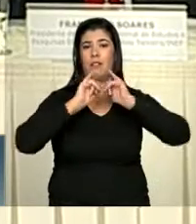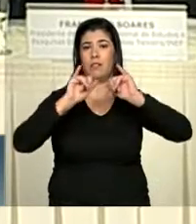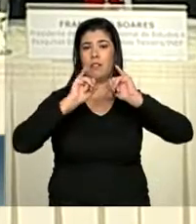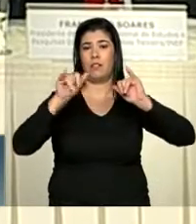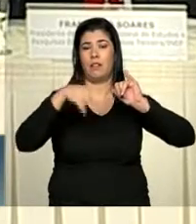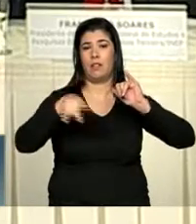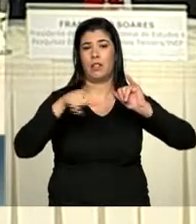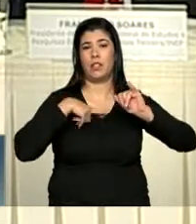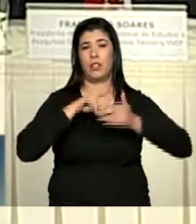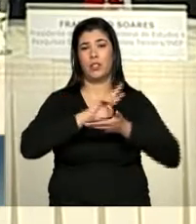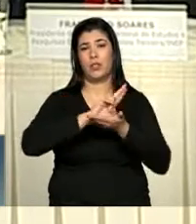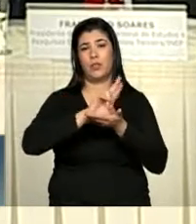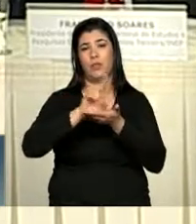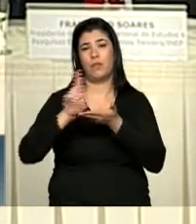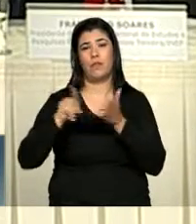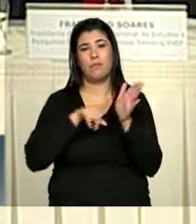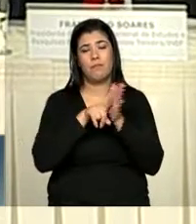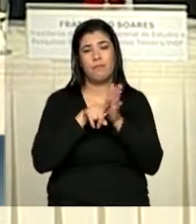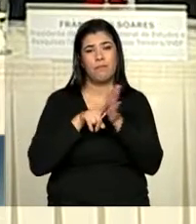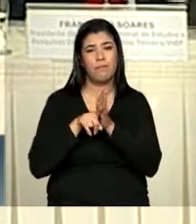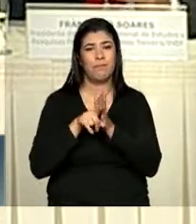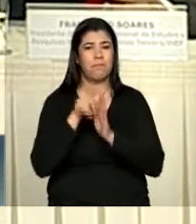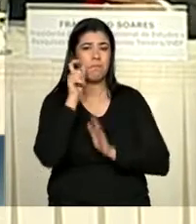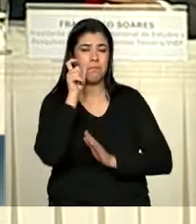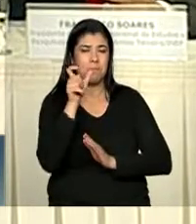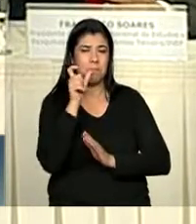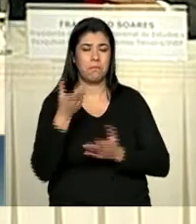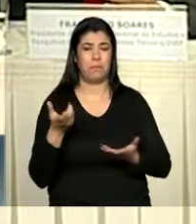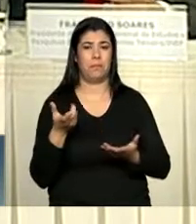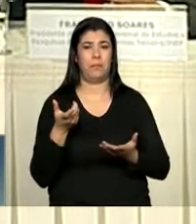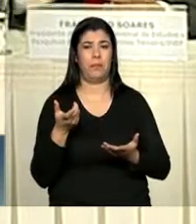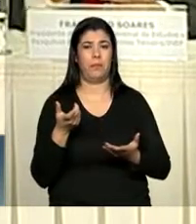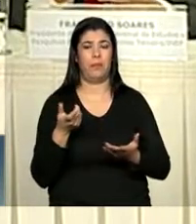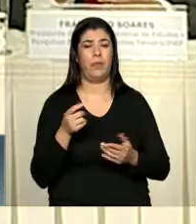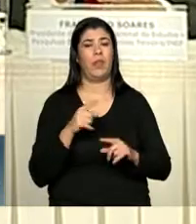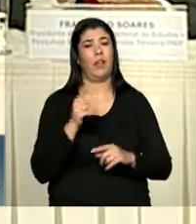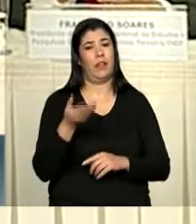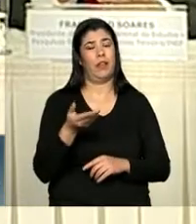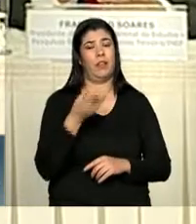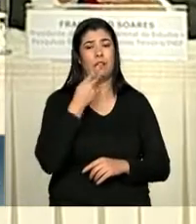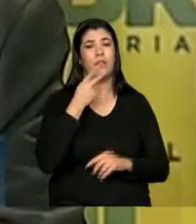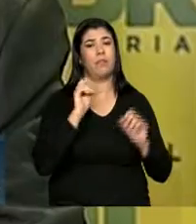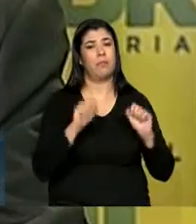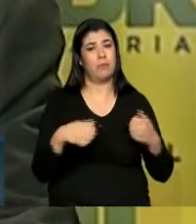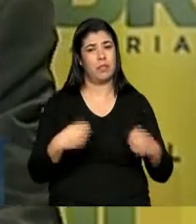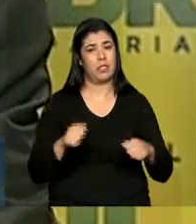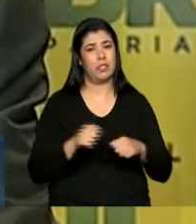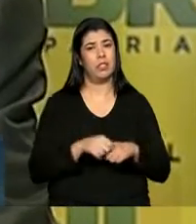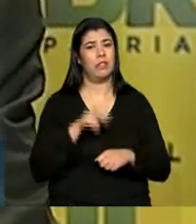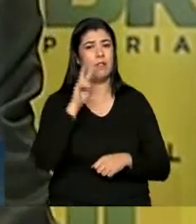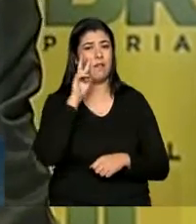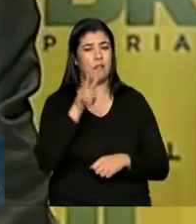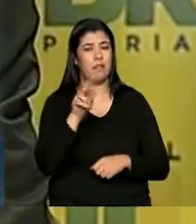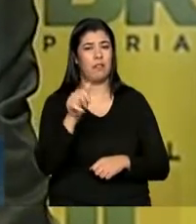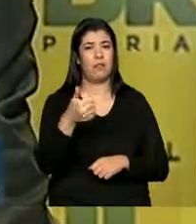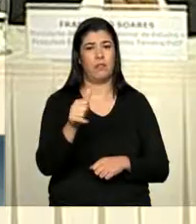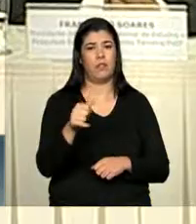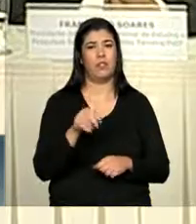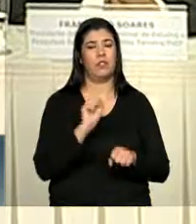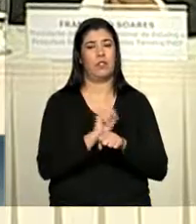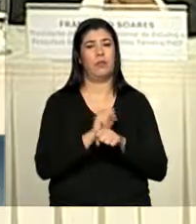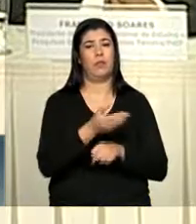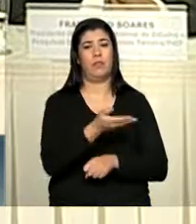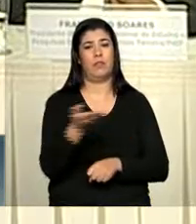hajam vários olhares. Quer dizer, certamente esse é algo que deve se olhar. E a gente espera que os